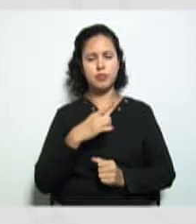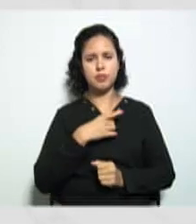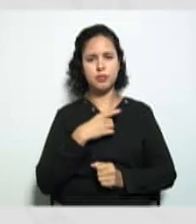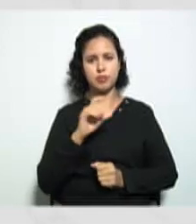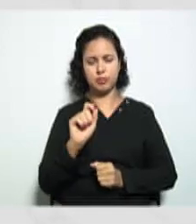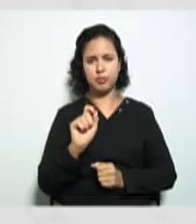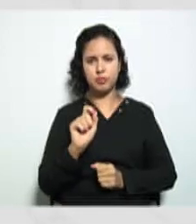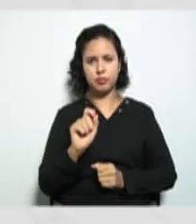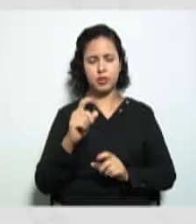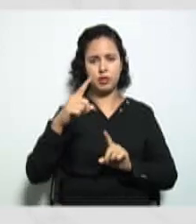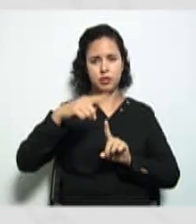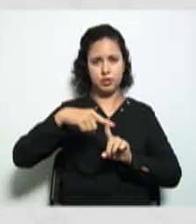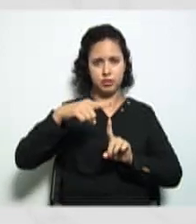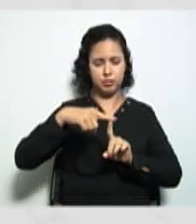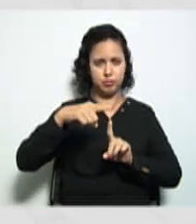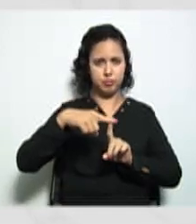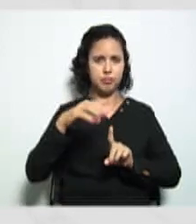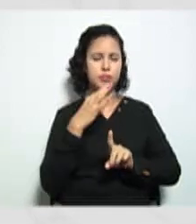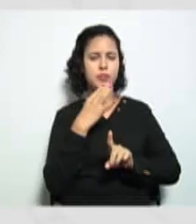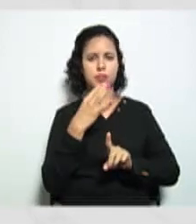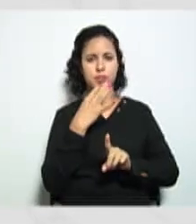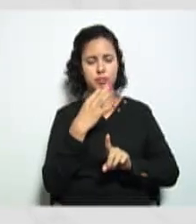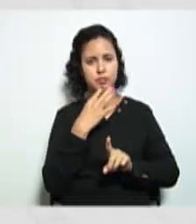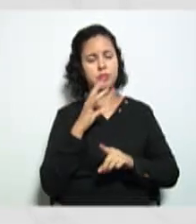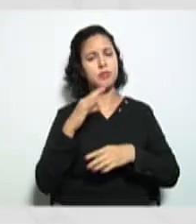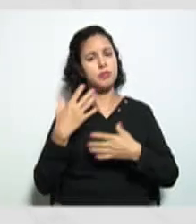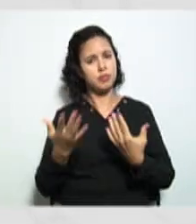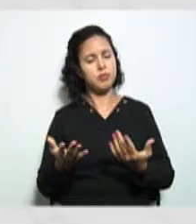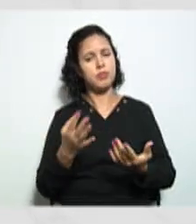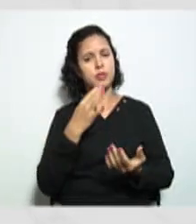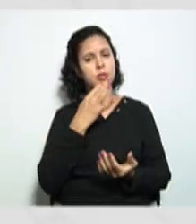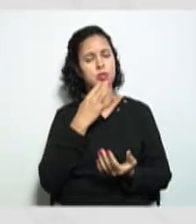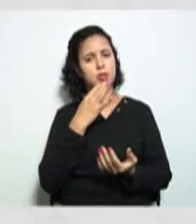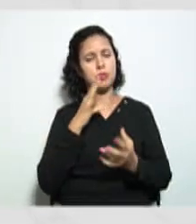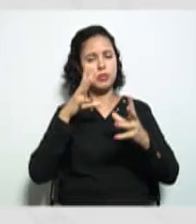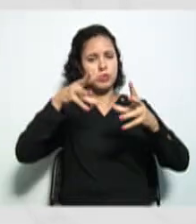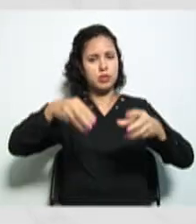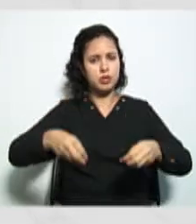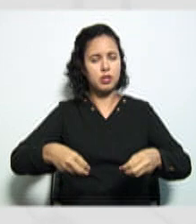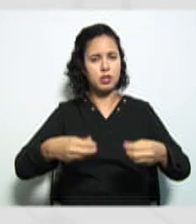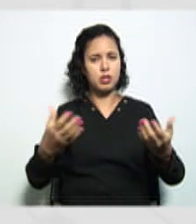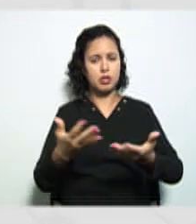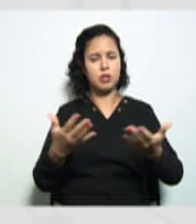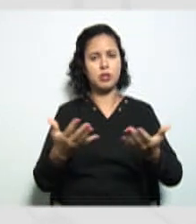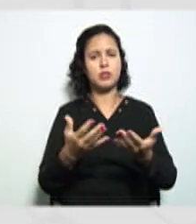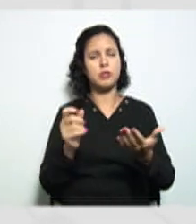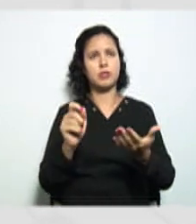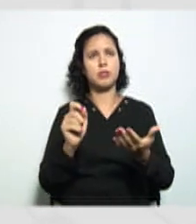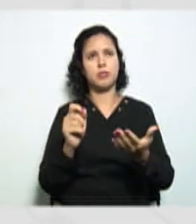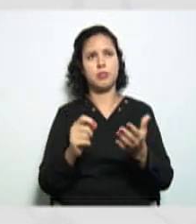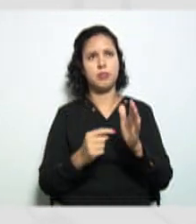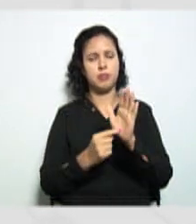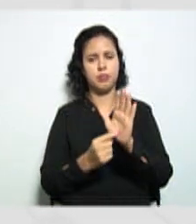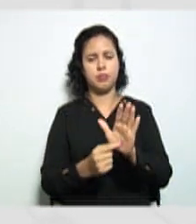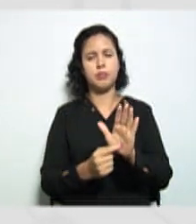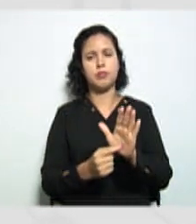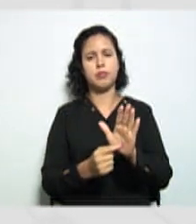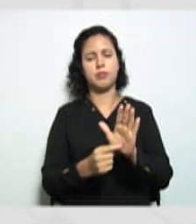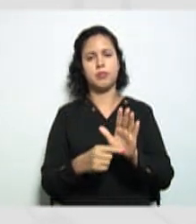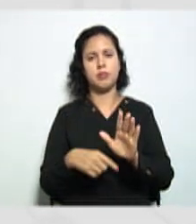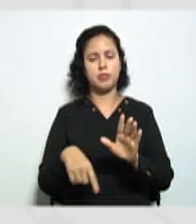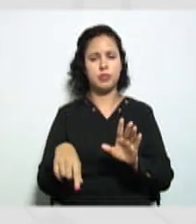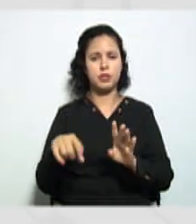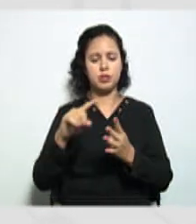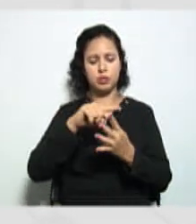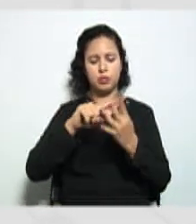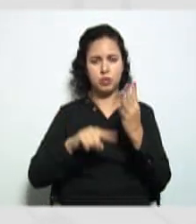aí tipos de conhecimento. Então, já que a gente falou do conhecimento de uma forma em geral, nós mostramos então para você basicamente